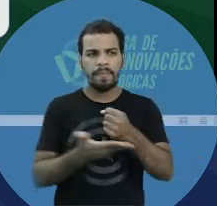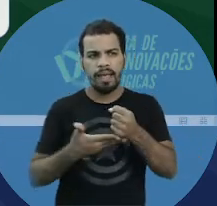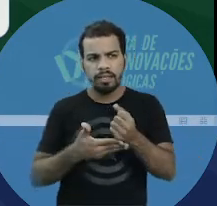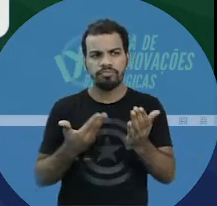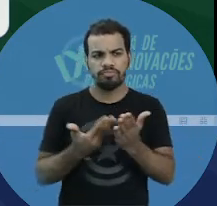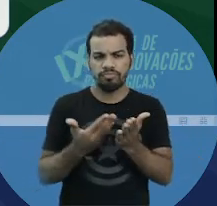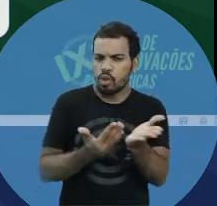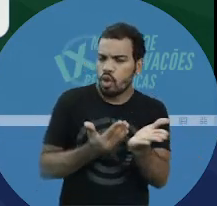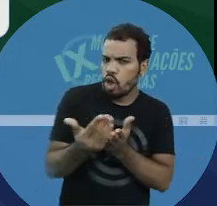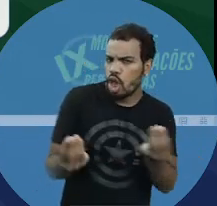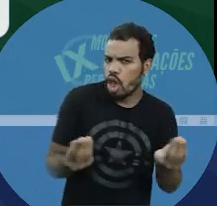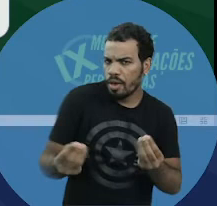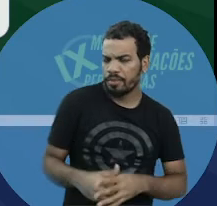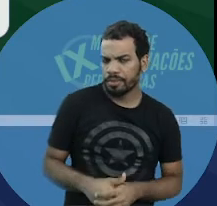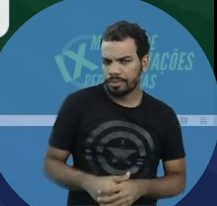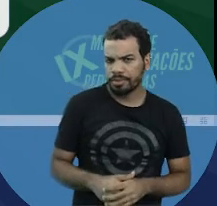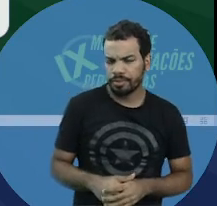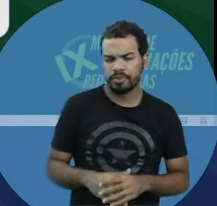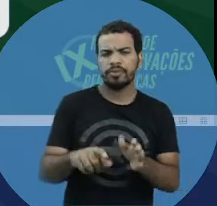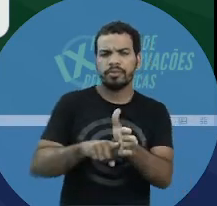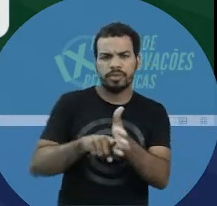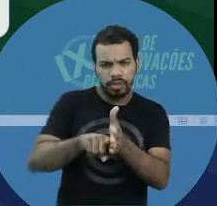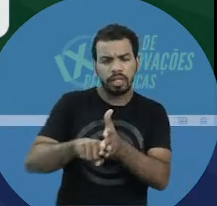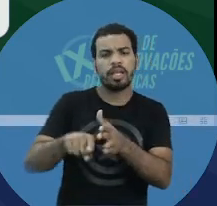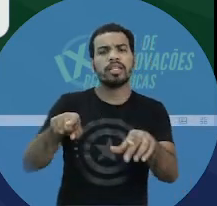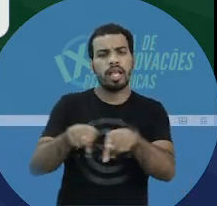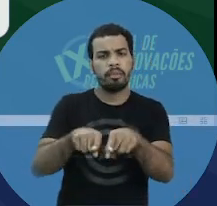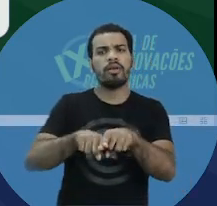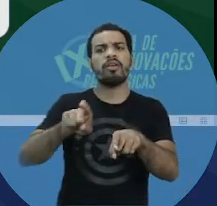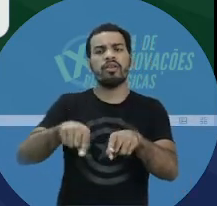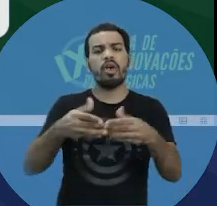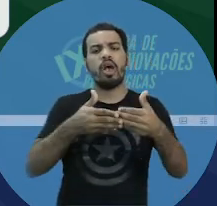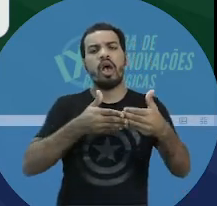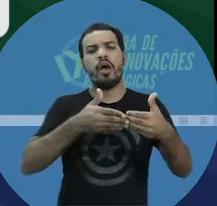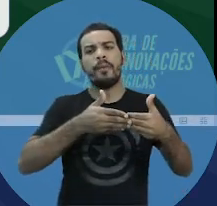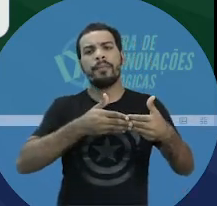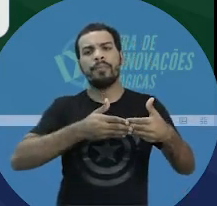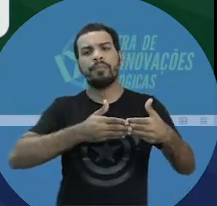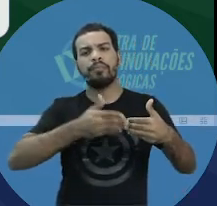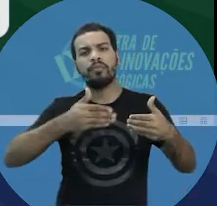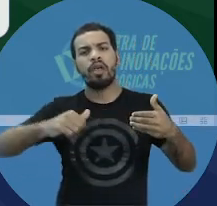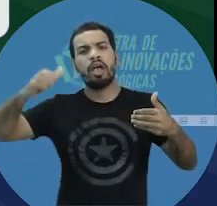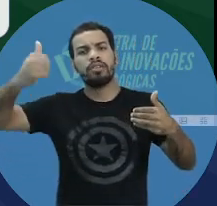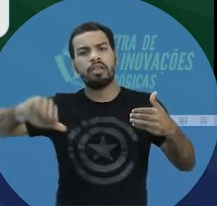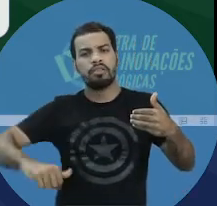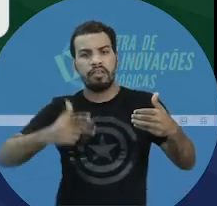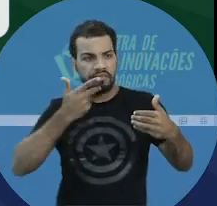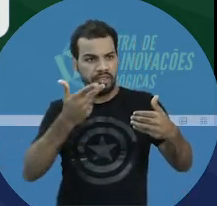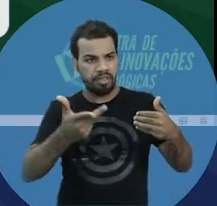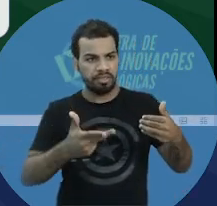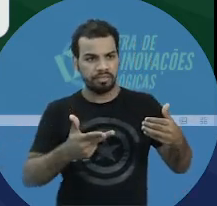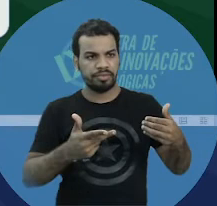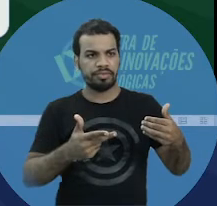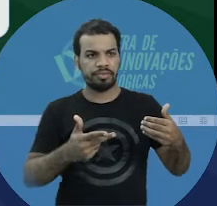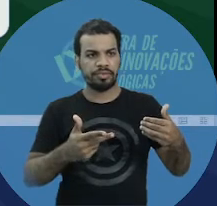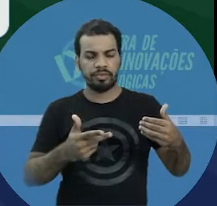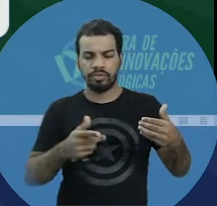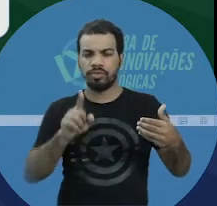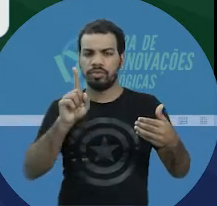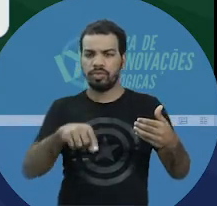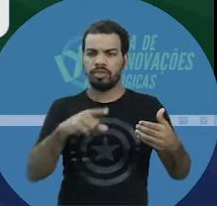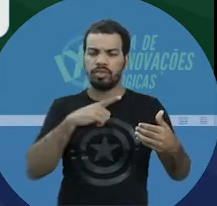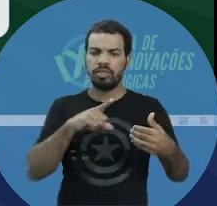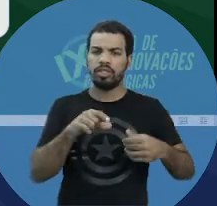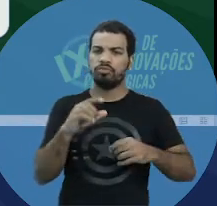recessividade. Investigamos de forma, né, o processo a ser analisado, como eu falei, através da obtenção de dados do